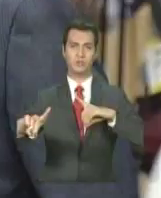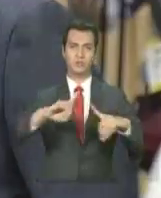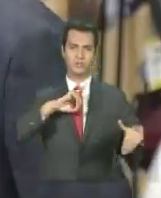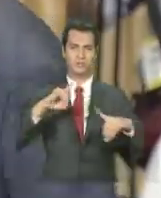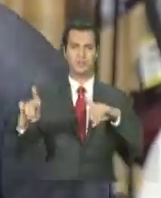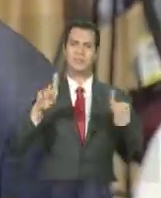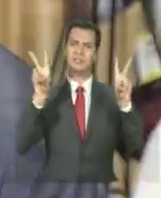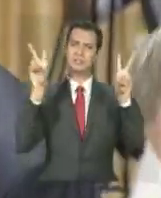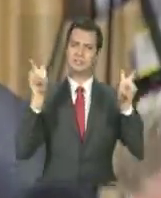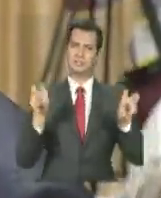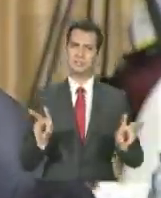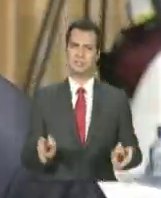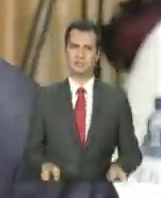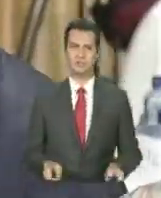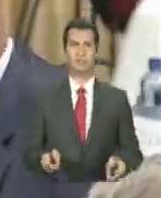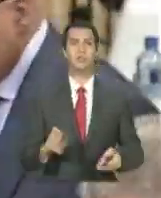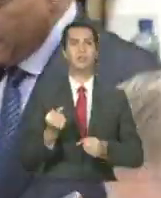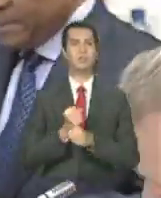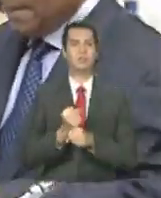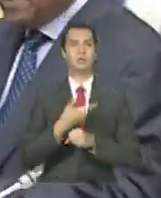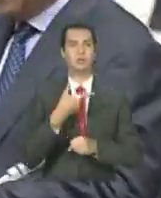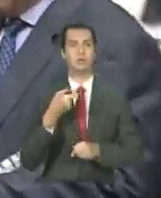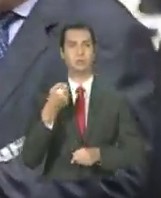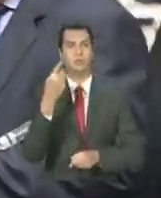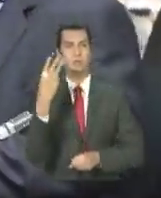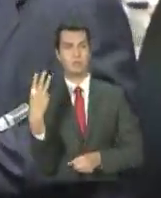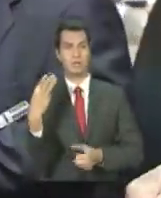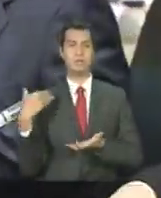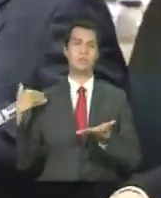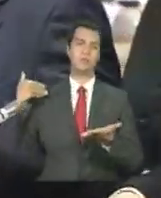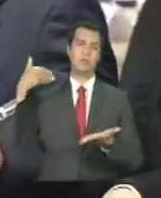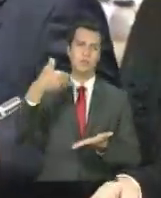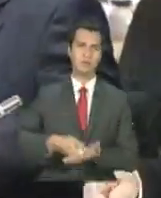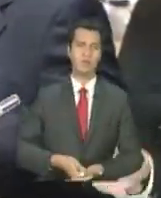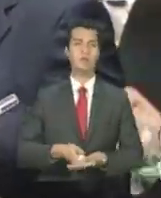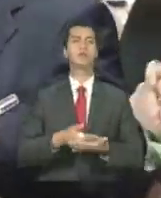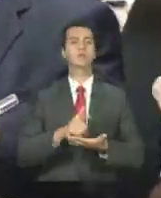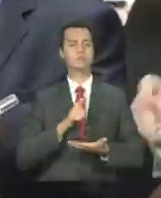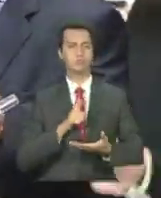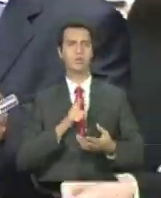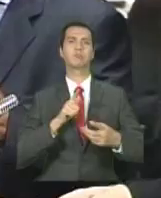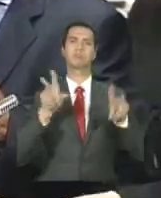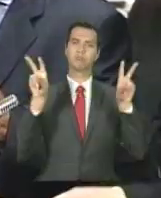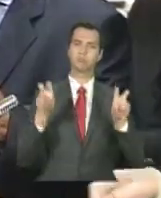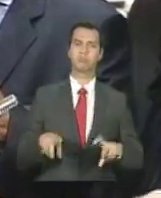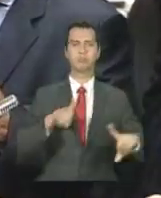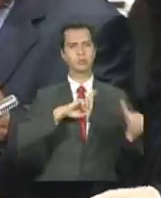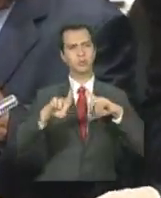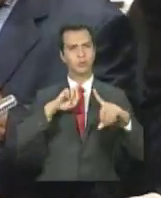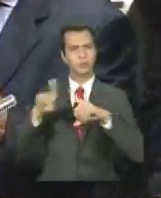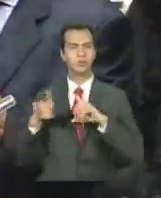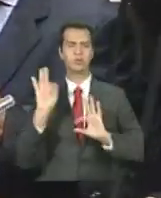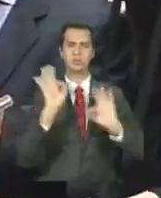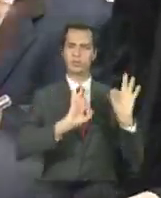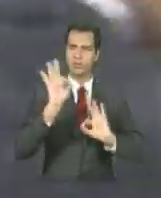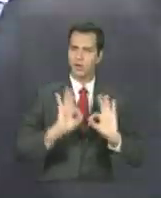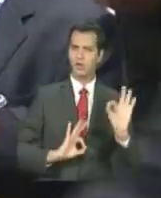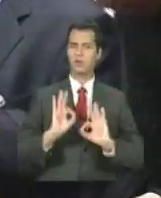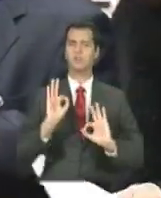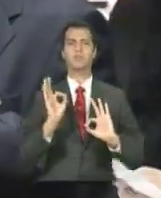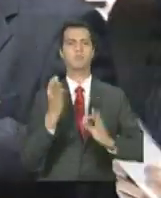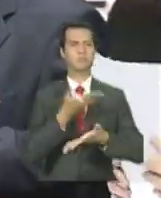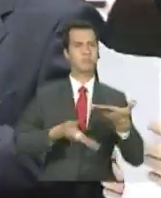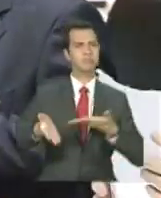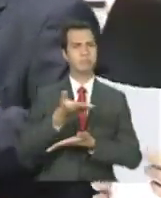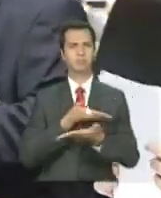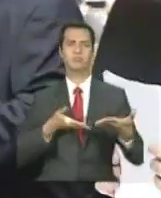os vários temas que de 2003 para cá começaram a ser amplamente discutidos, elaborados, planejados